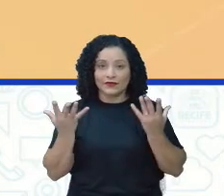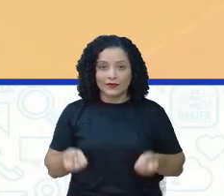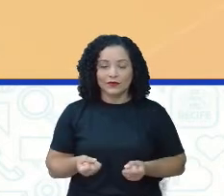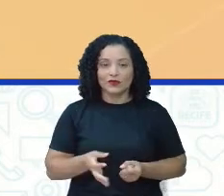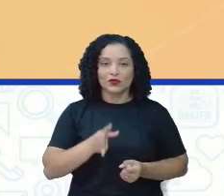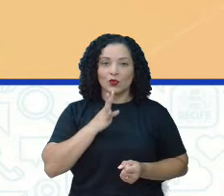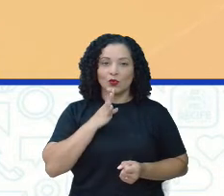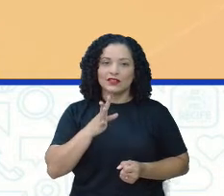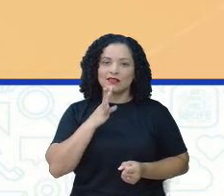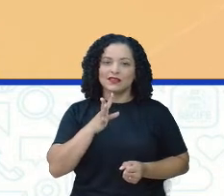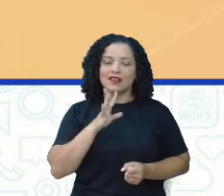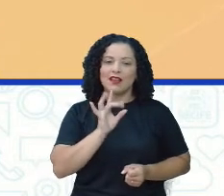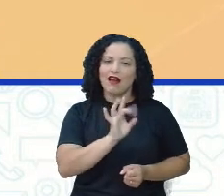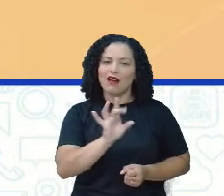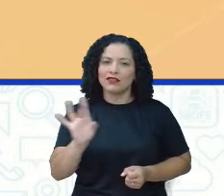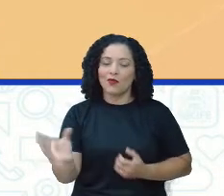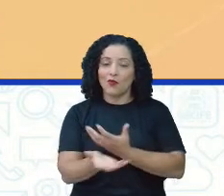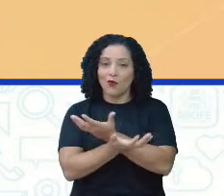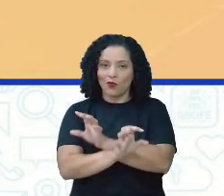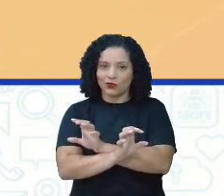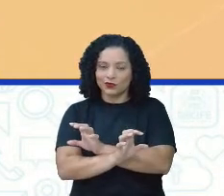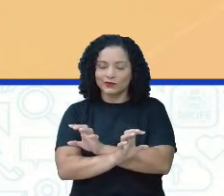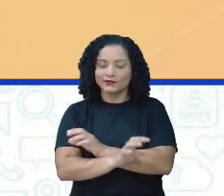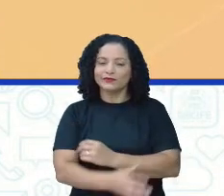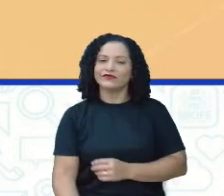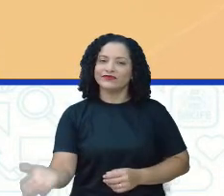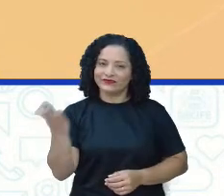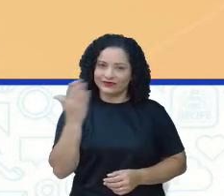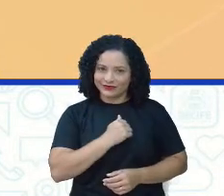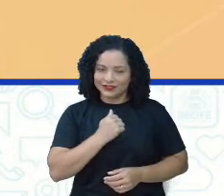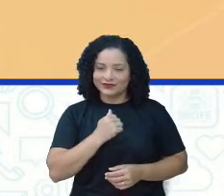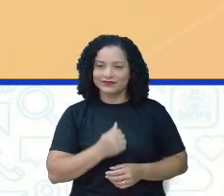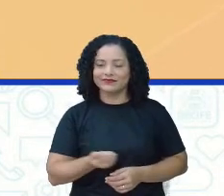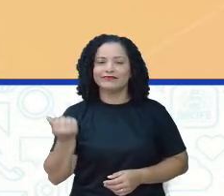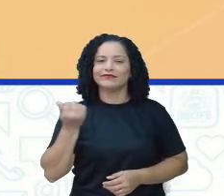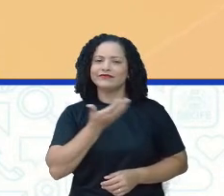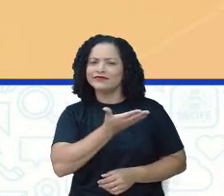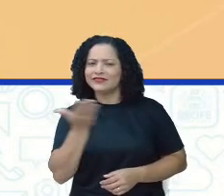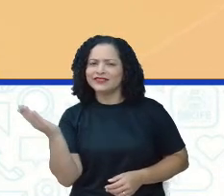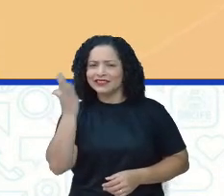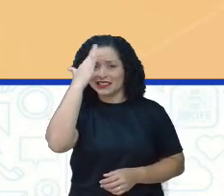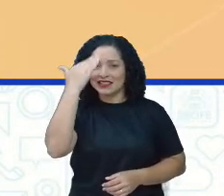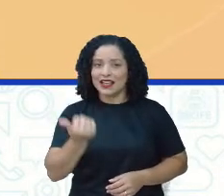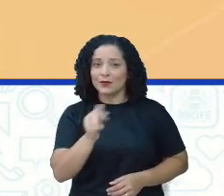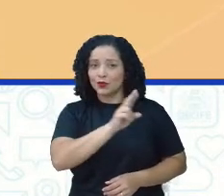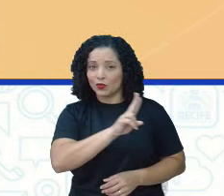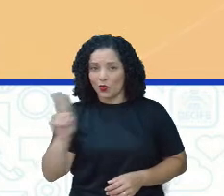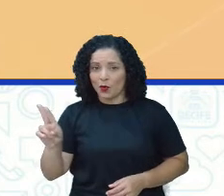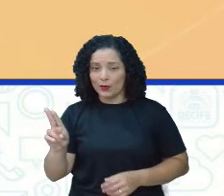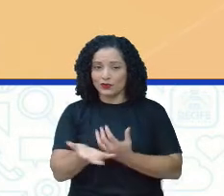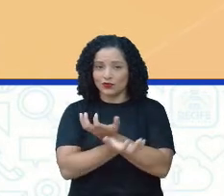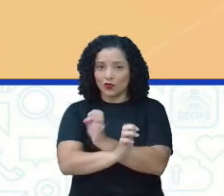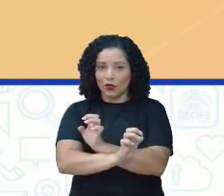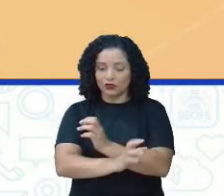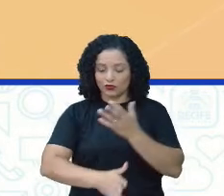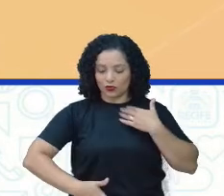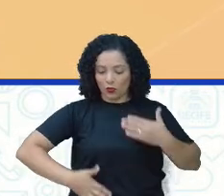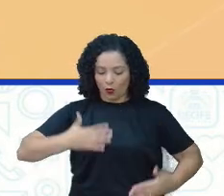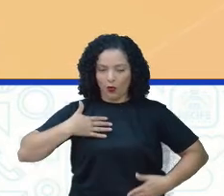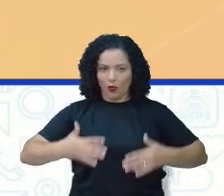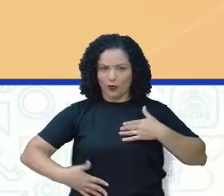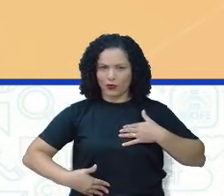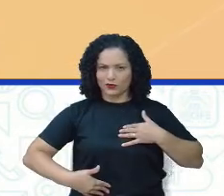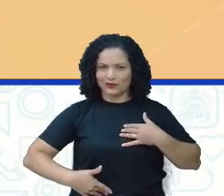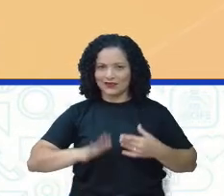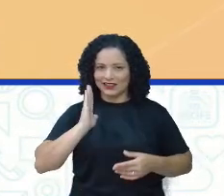um dos ossos, que foi o convite que eu fiz. Mas agora, vocês sabem os nomes dos ossos do nosso corpo? Alguém aí